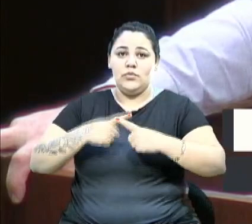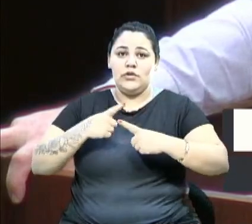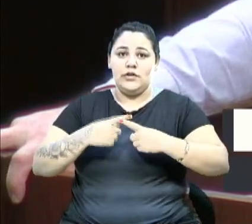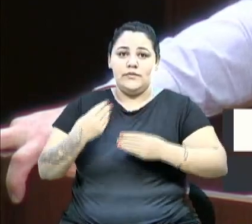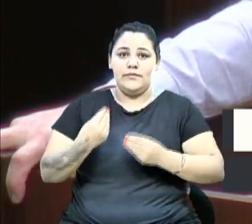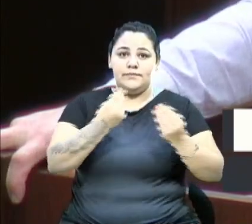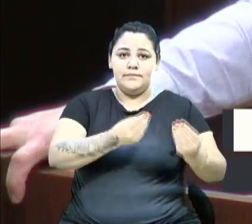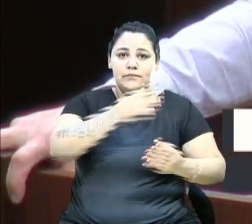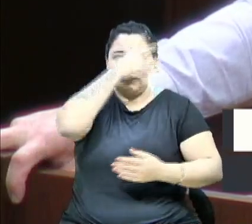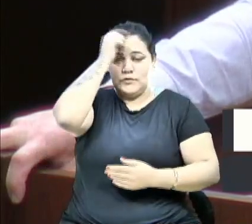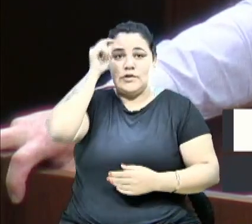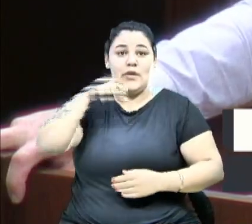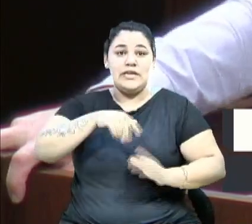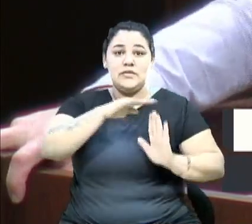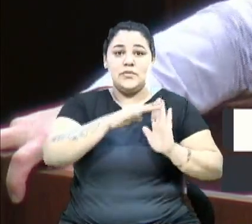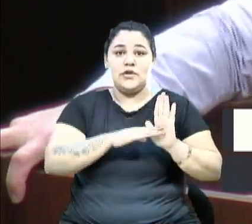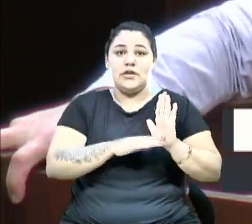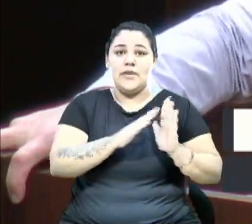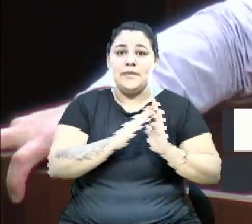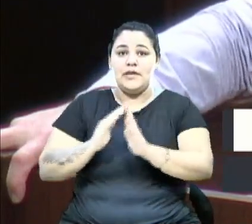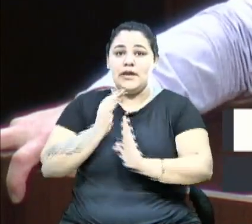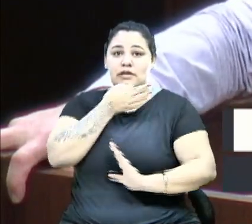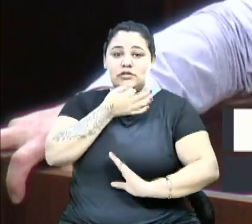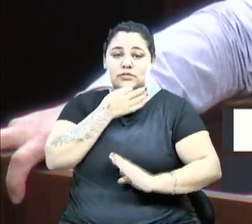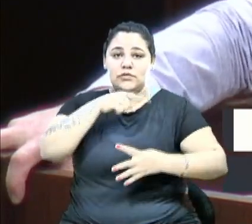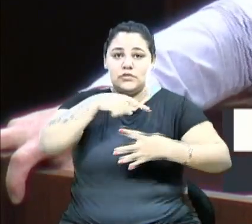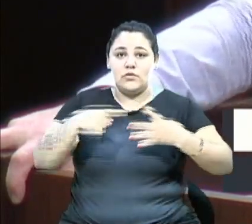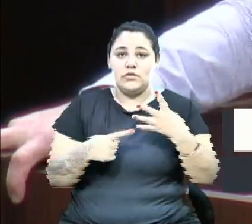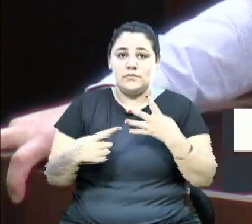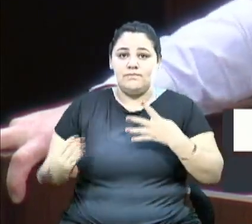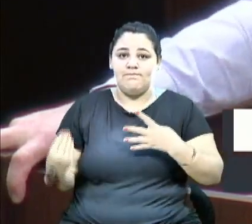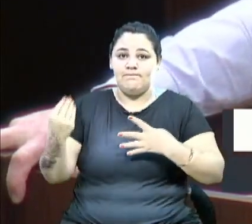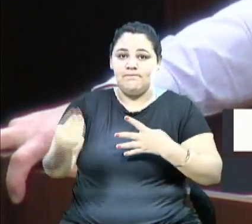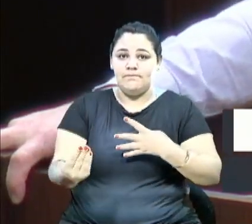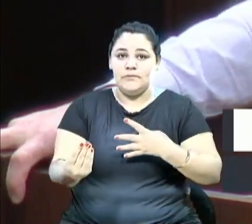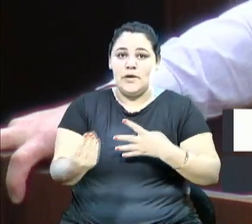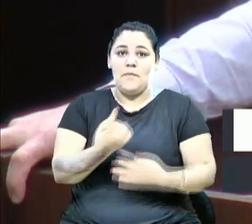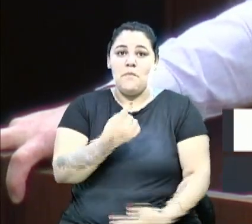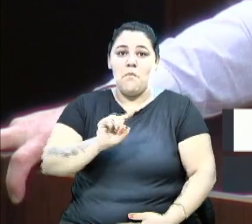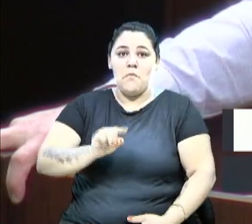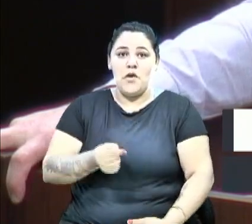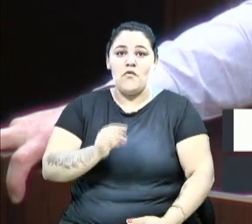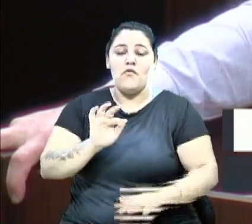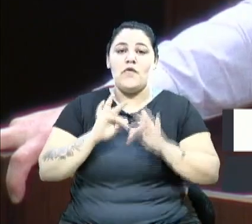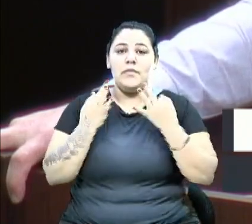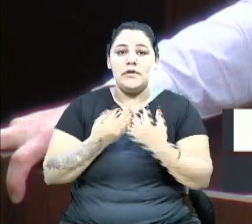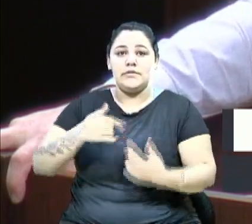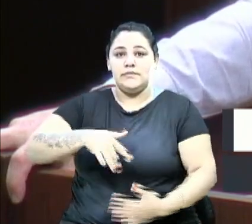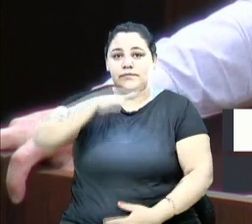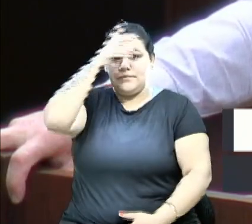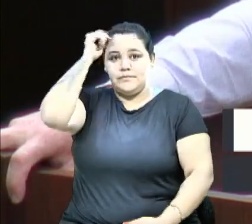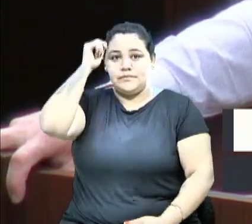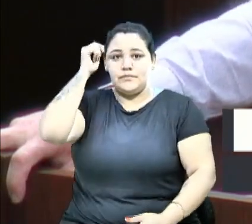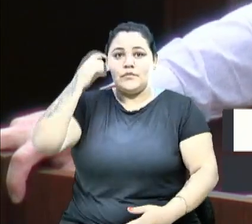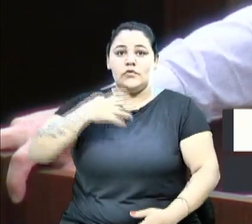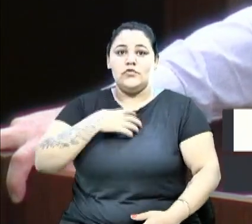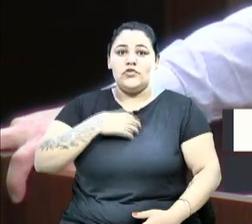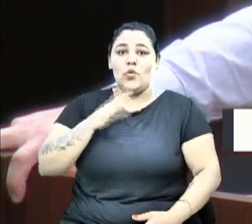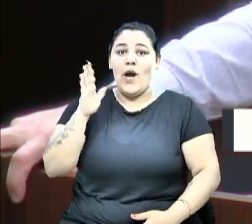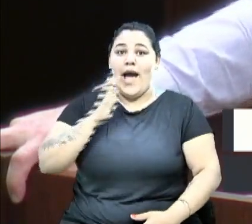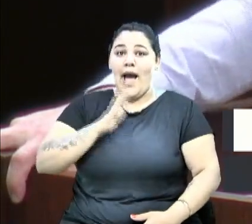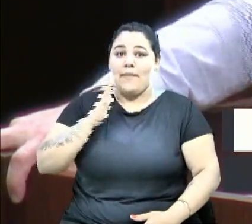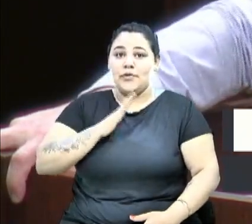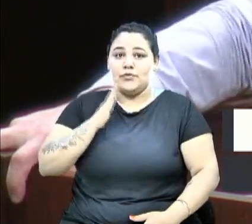Habita Caxias, por esses 4 eixos, eles vão contemplar, então, em torno de 1.000 famílias aqui no município, de forma muito